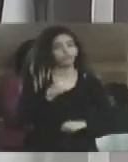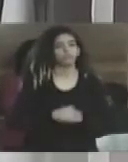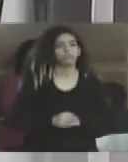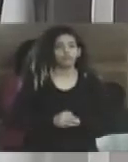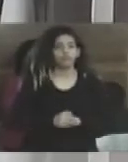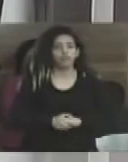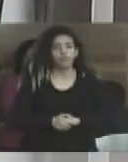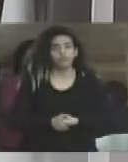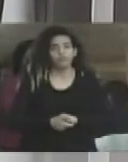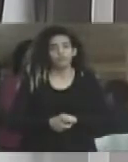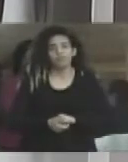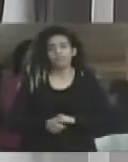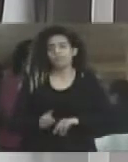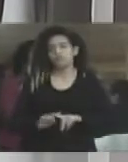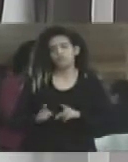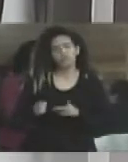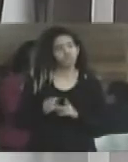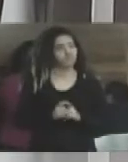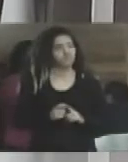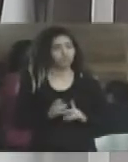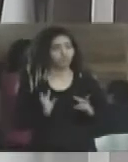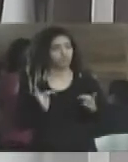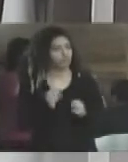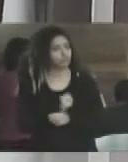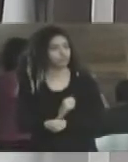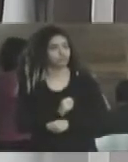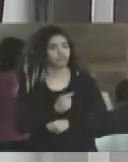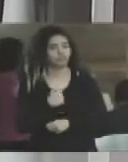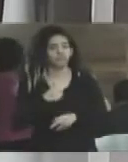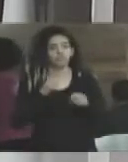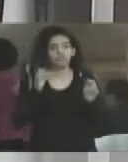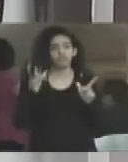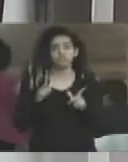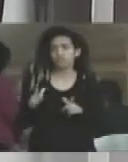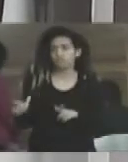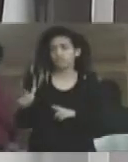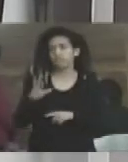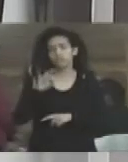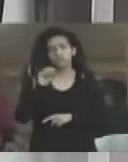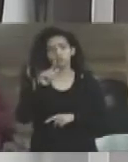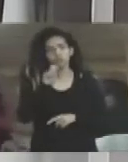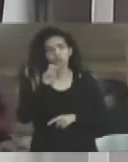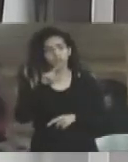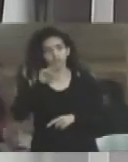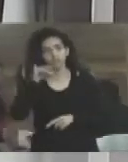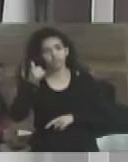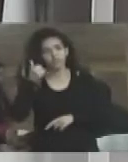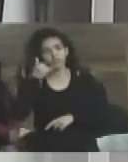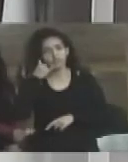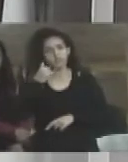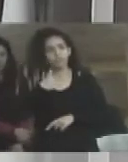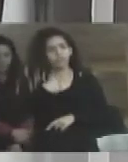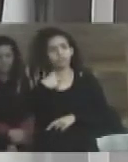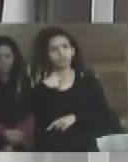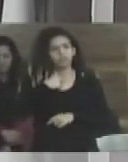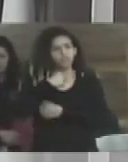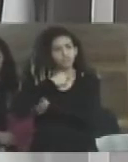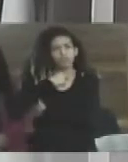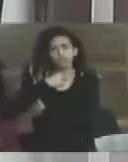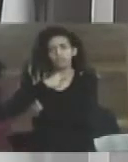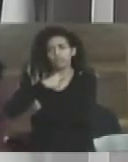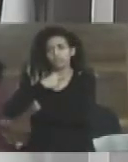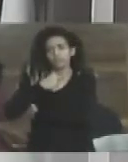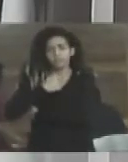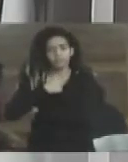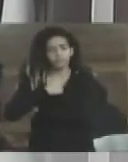mais. Mas, no demais, pode contar comigo, fiquei feliz. Rogerinho me ligou para pedir teu apoio, nem precisa pedir,